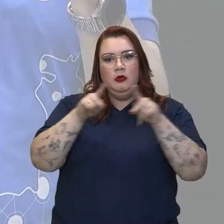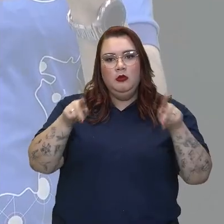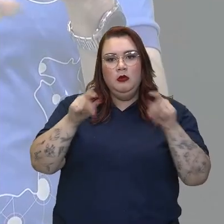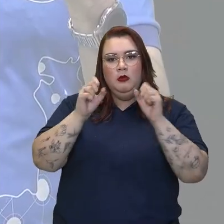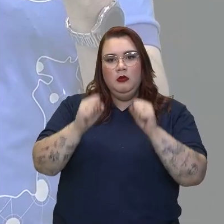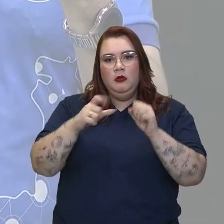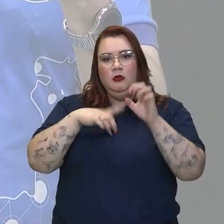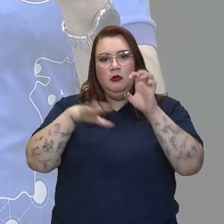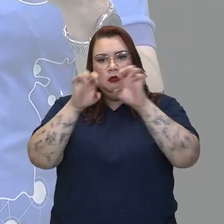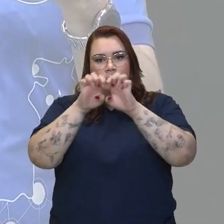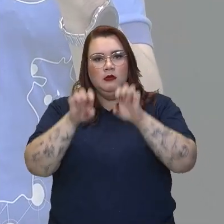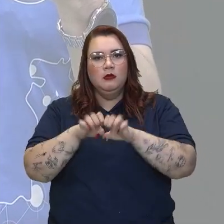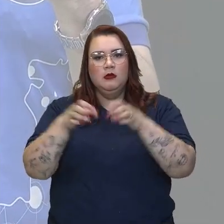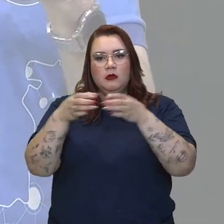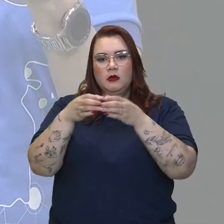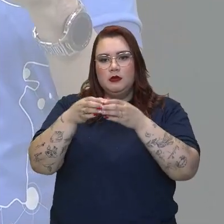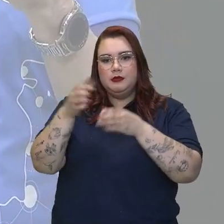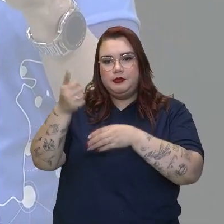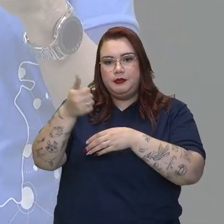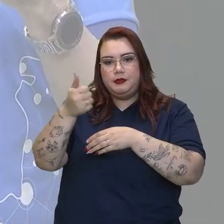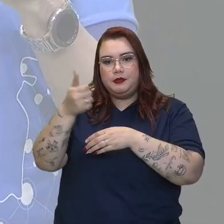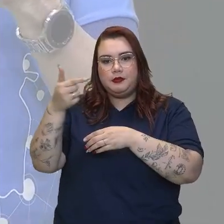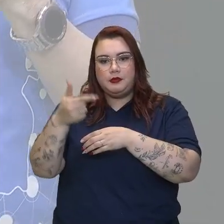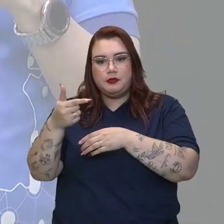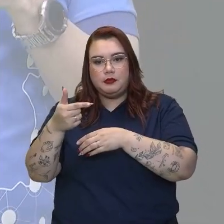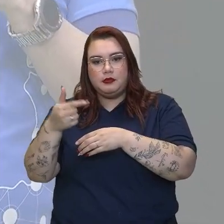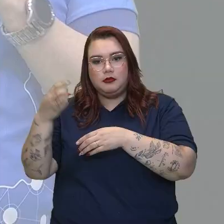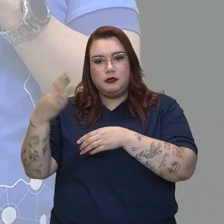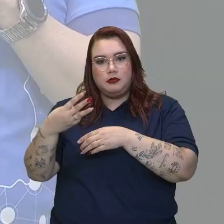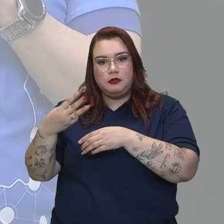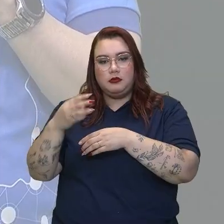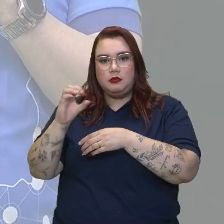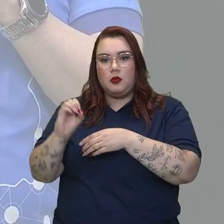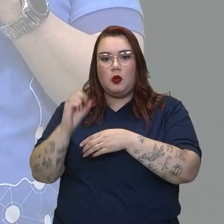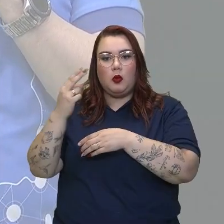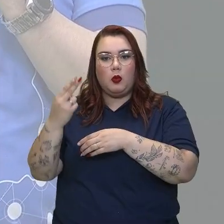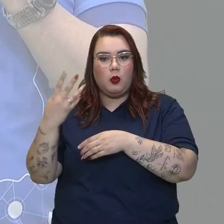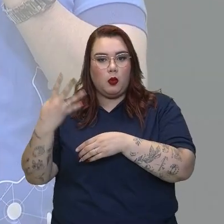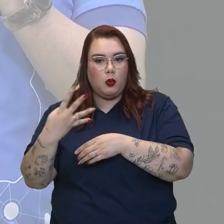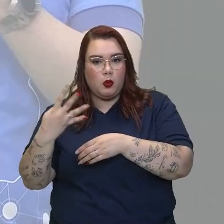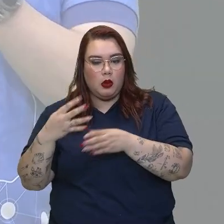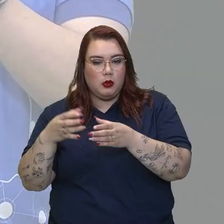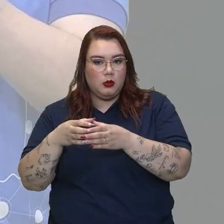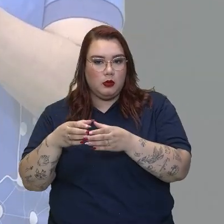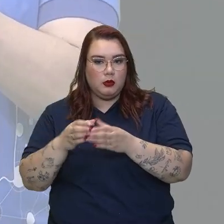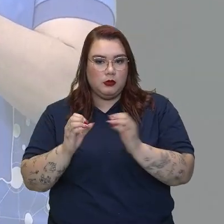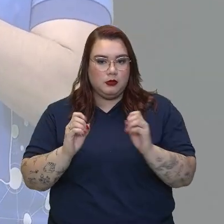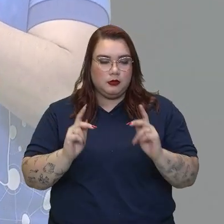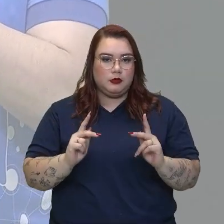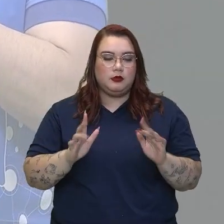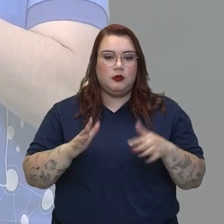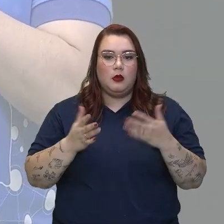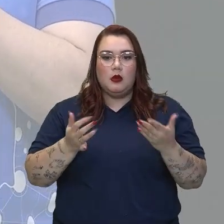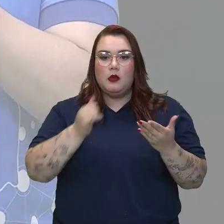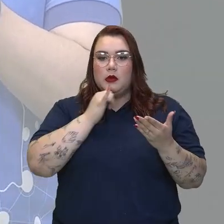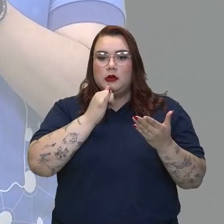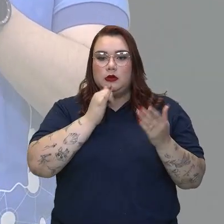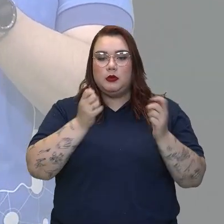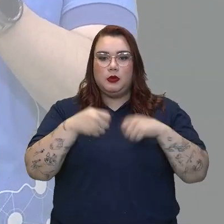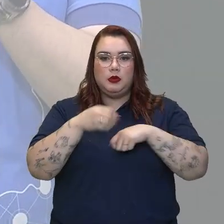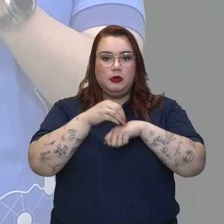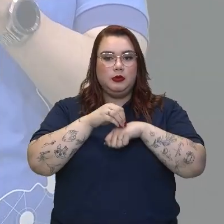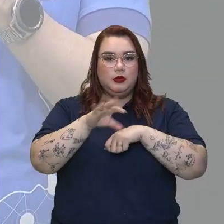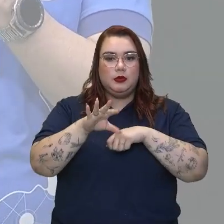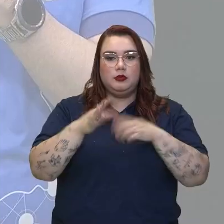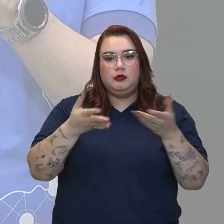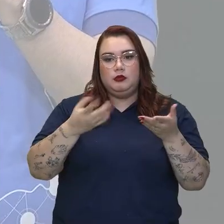estrutura de primária, secundária, terciária ou quaternária, tá? Então, um exemplo que eu posso estar dando para